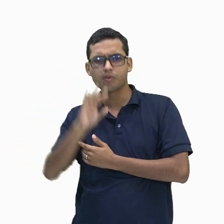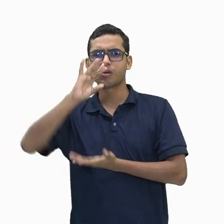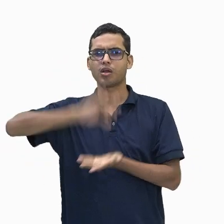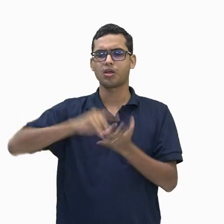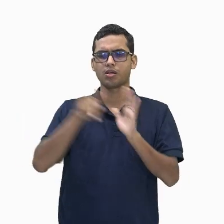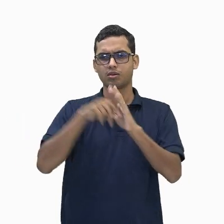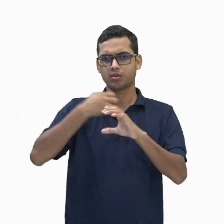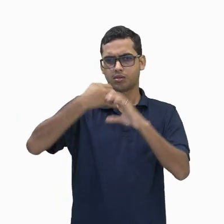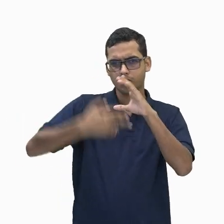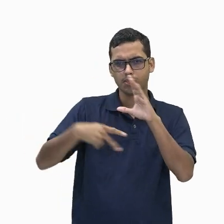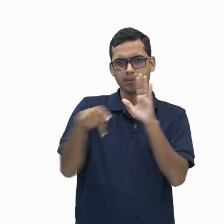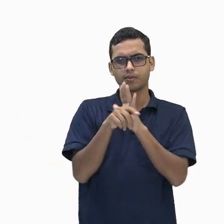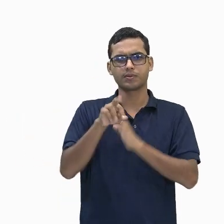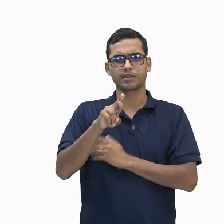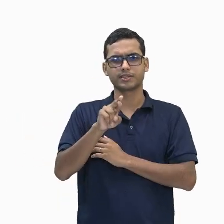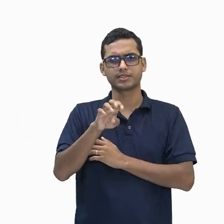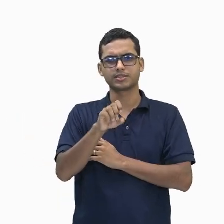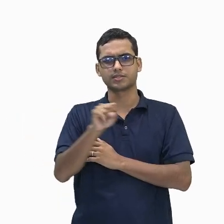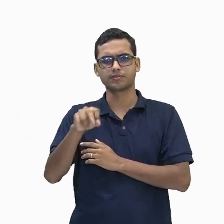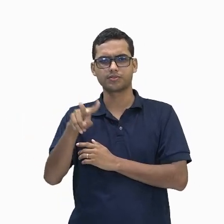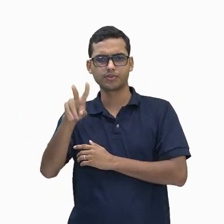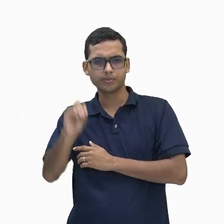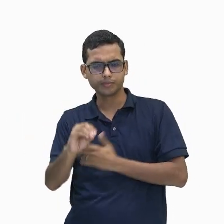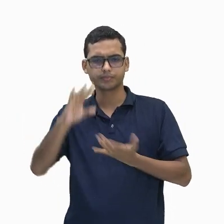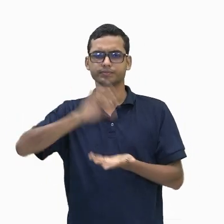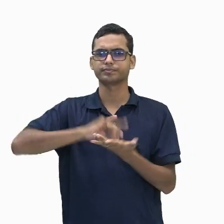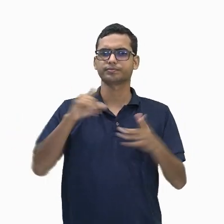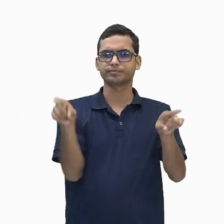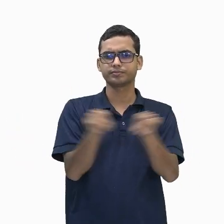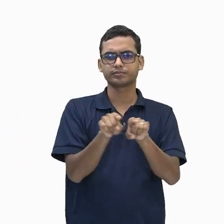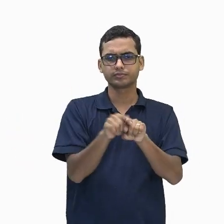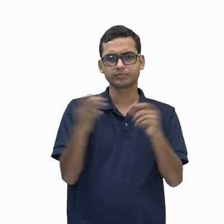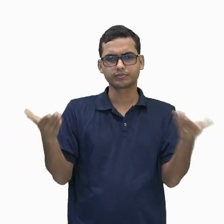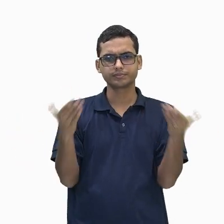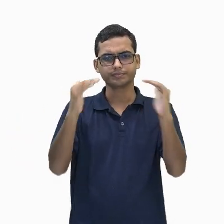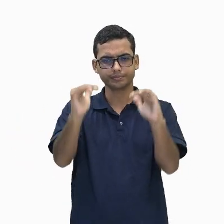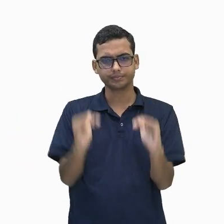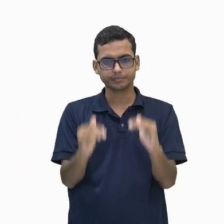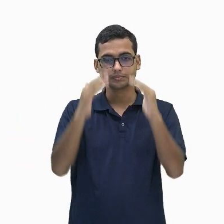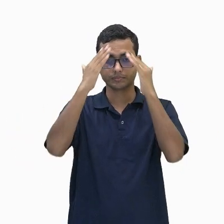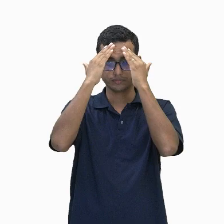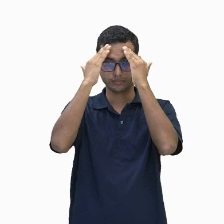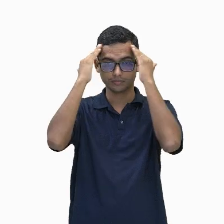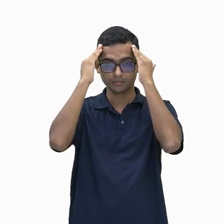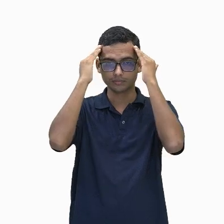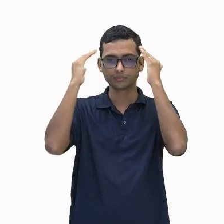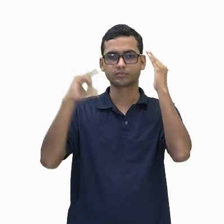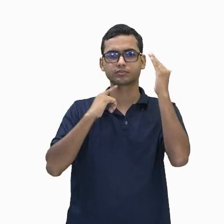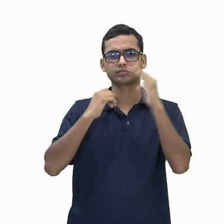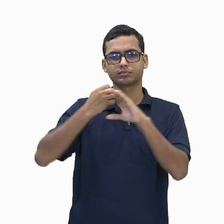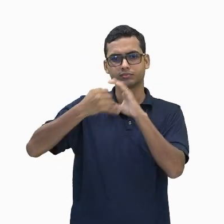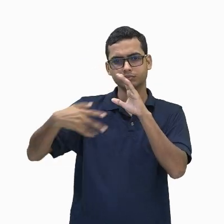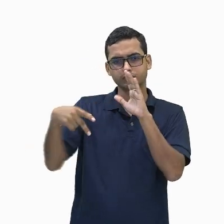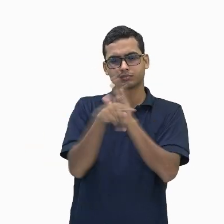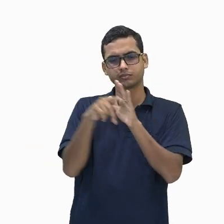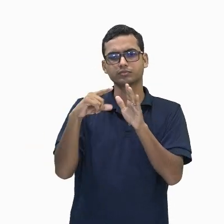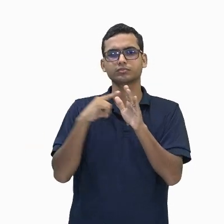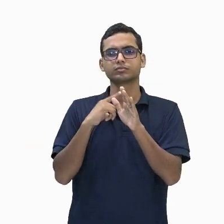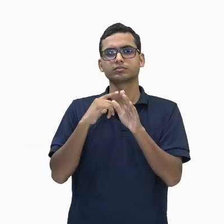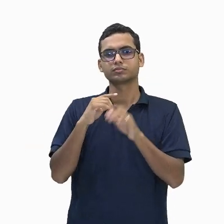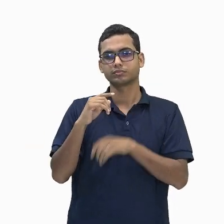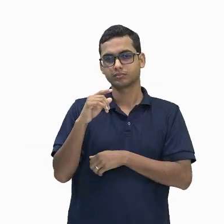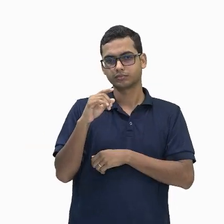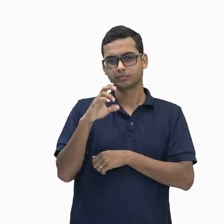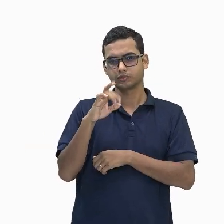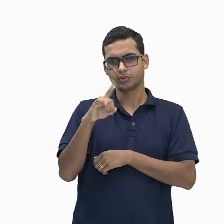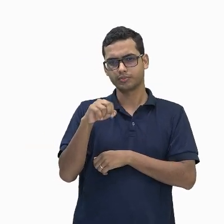nós temos assim do cabelo na face, quando apresenta uma entrada, é uma característica dominante. Quando é sem entrada, é uma